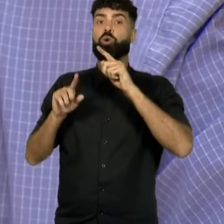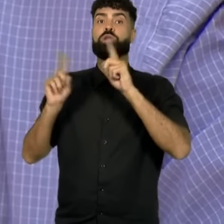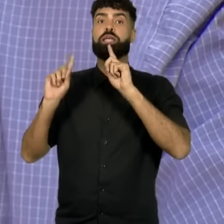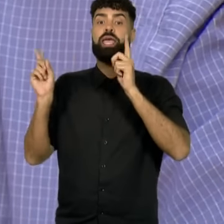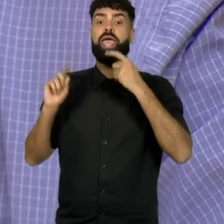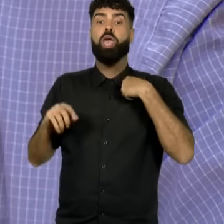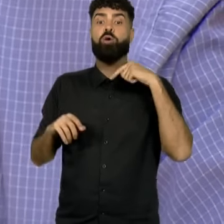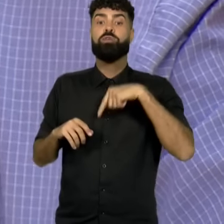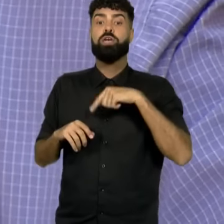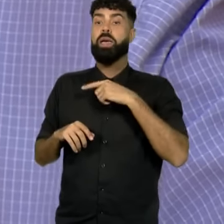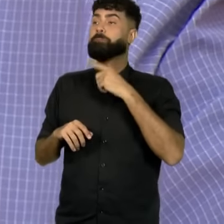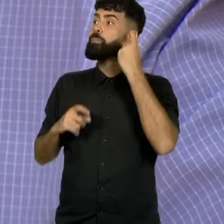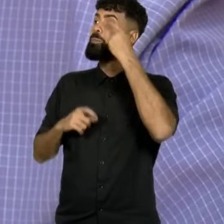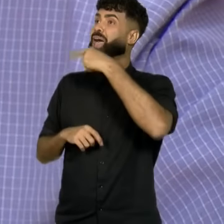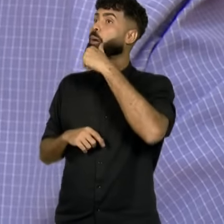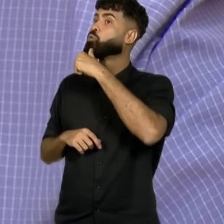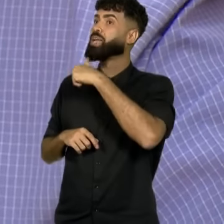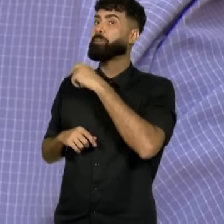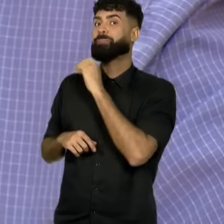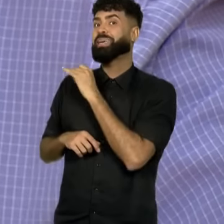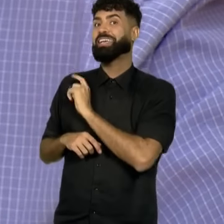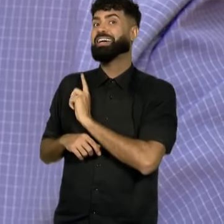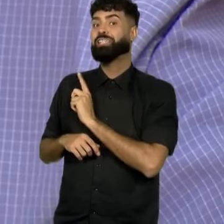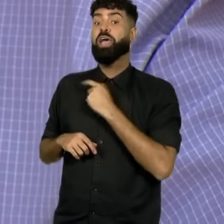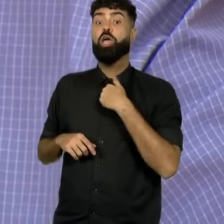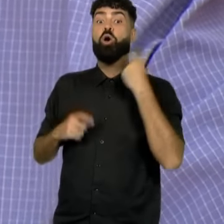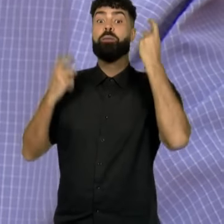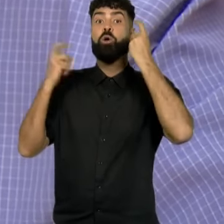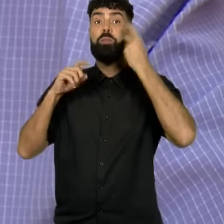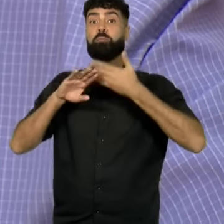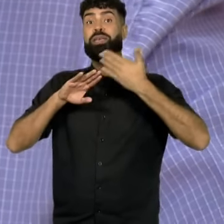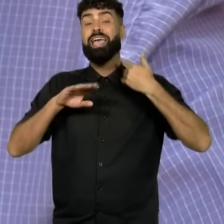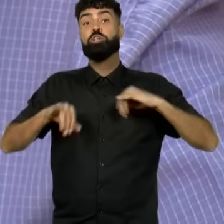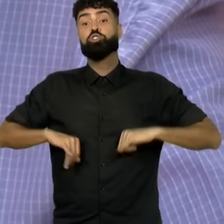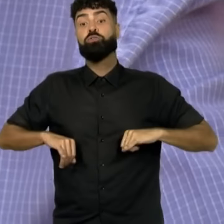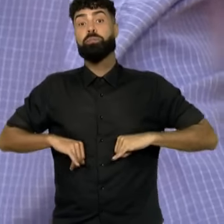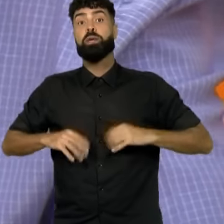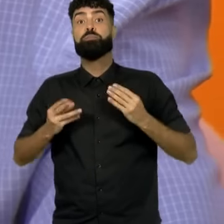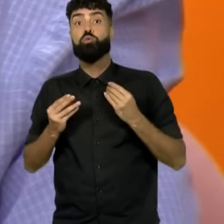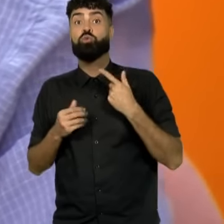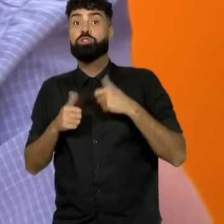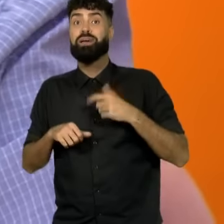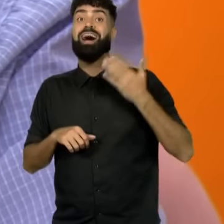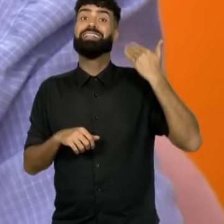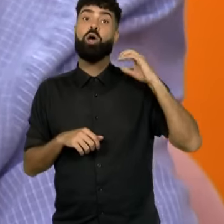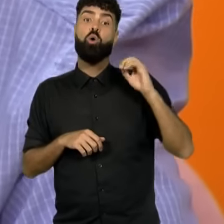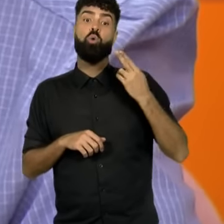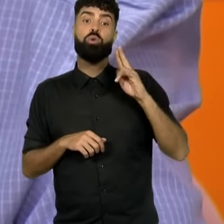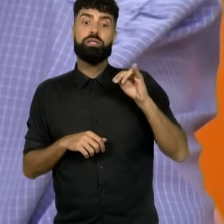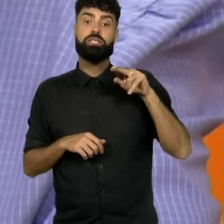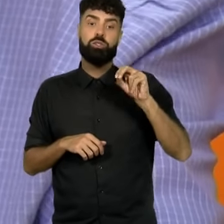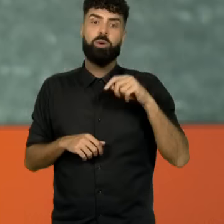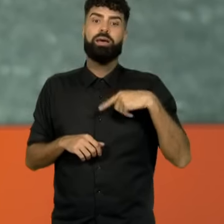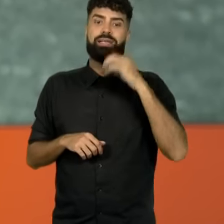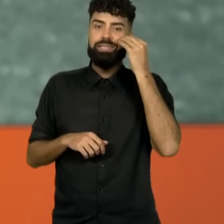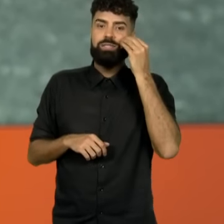aqui preocupado com a carreira dela, que custou muito sofrimento dela. Aí, desde o tempo do Aurino, que tentou e